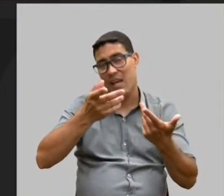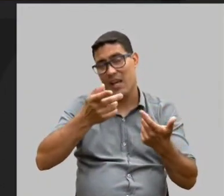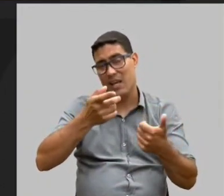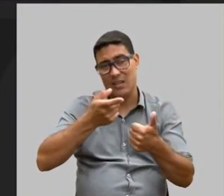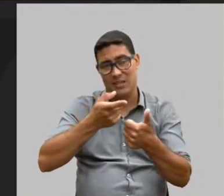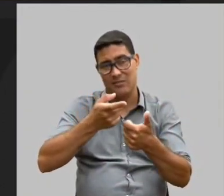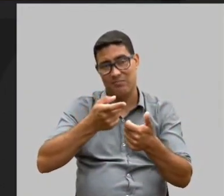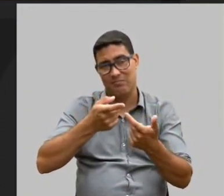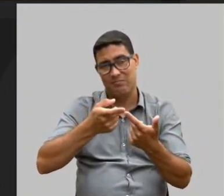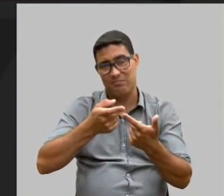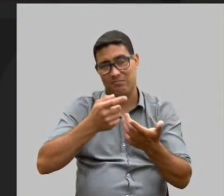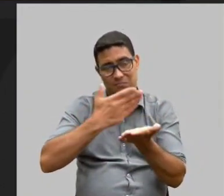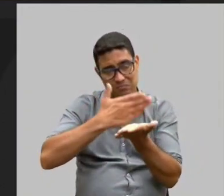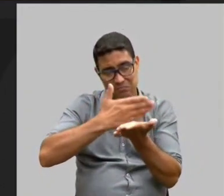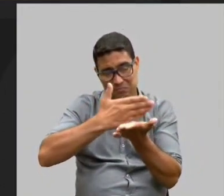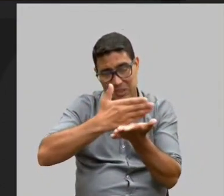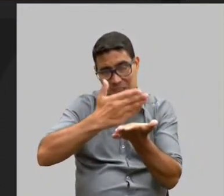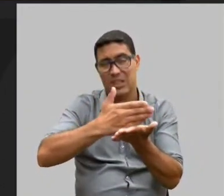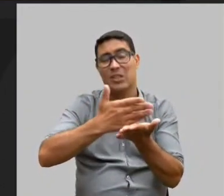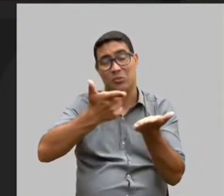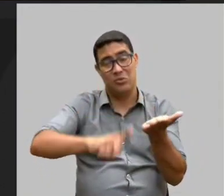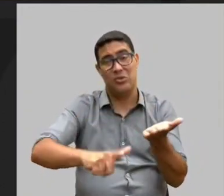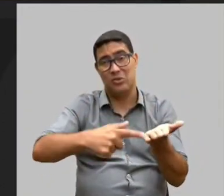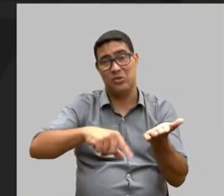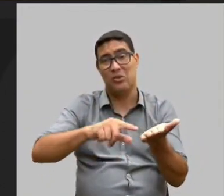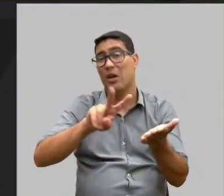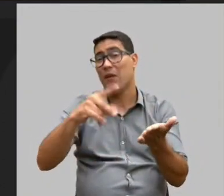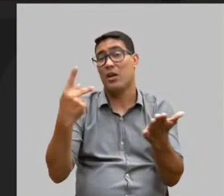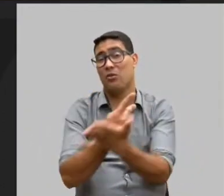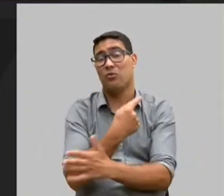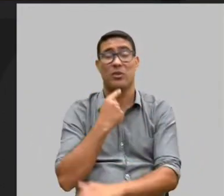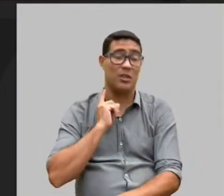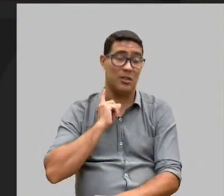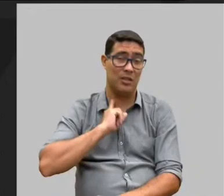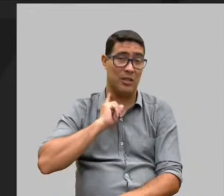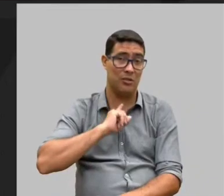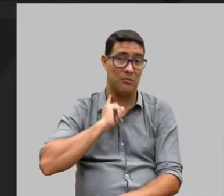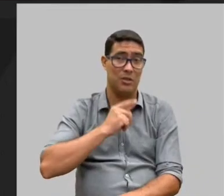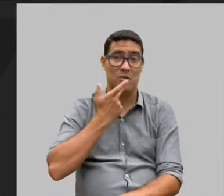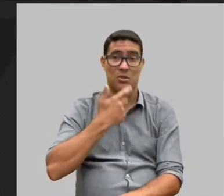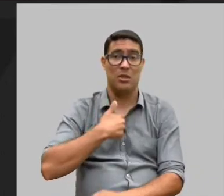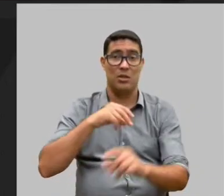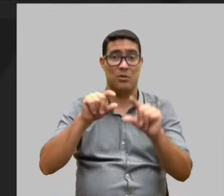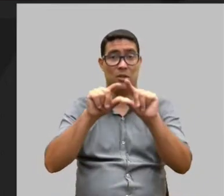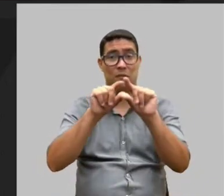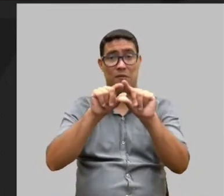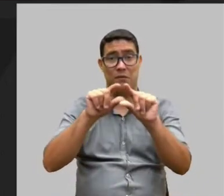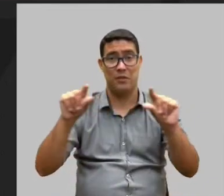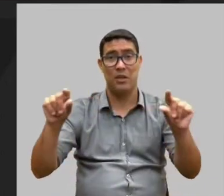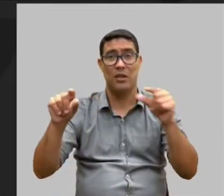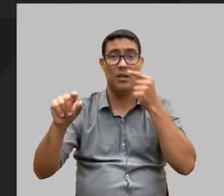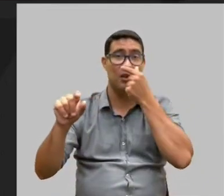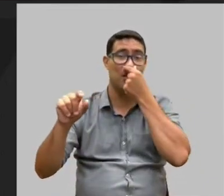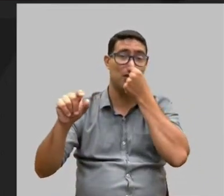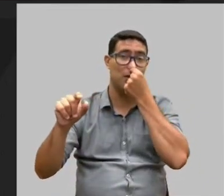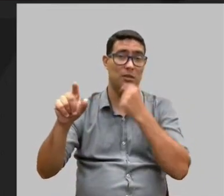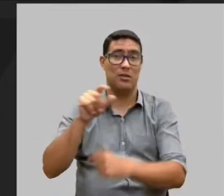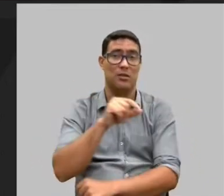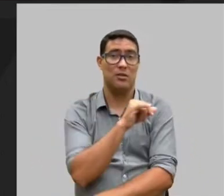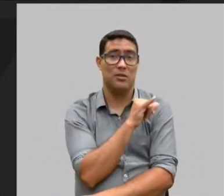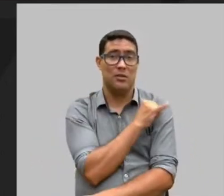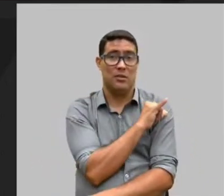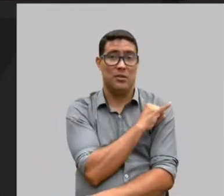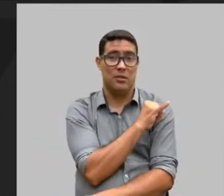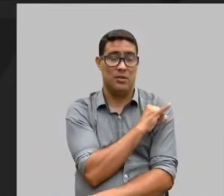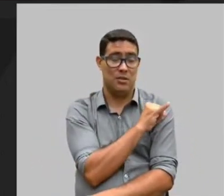Minas Gerais né lá privatizou tudo eh Inclusive eu citei até uma frase aí última vez que eu tive aqui né que Rio de Janeiro tá uma situação